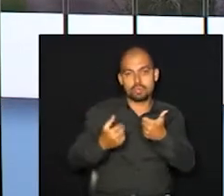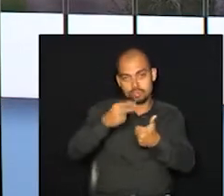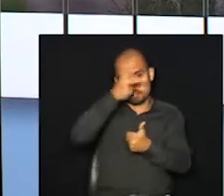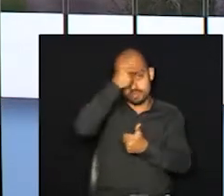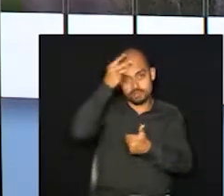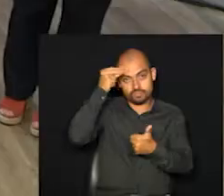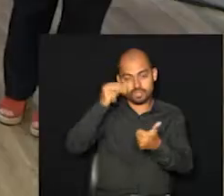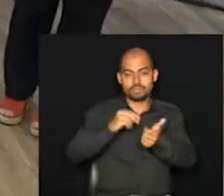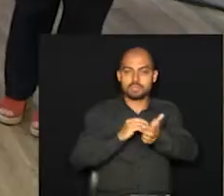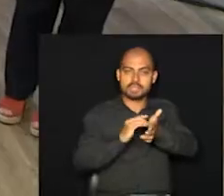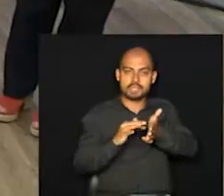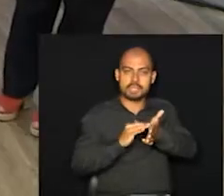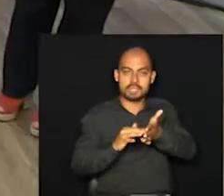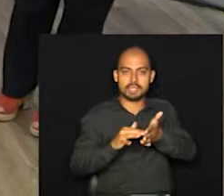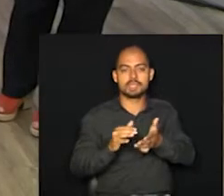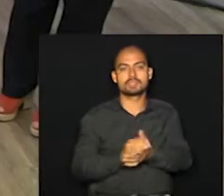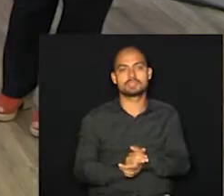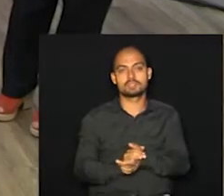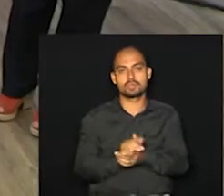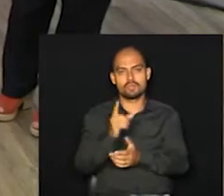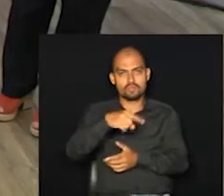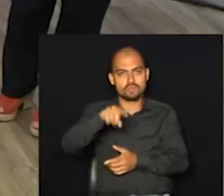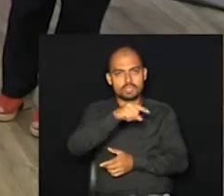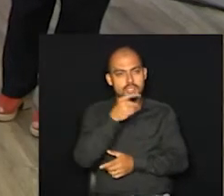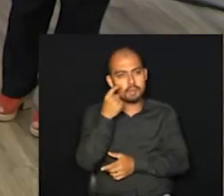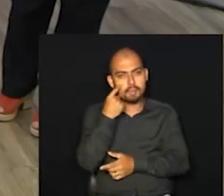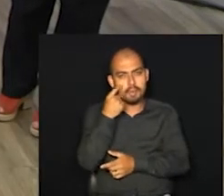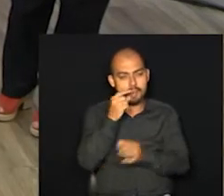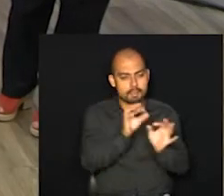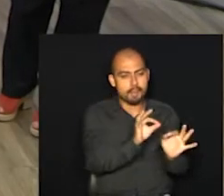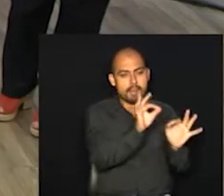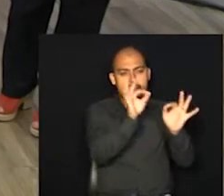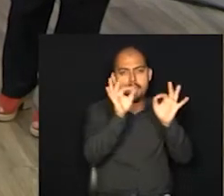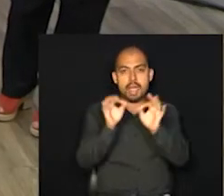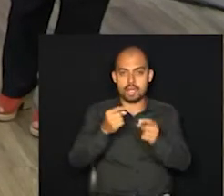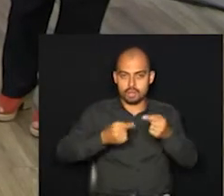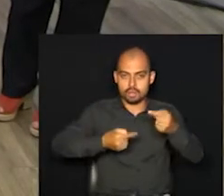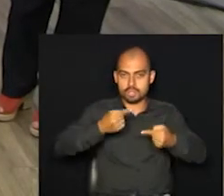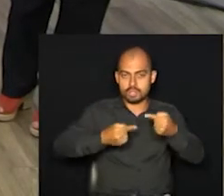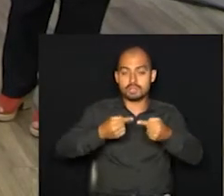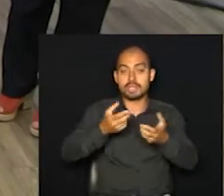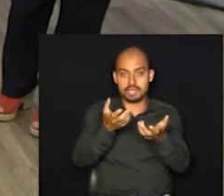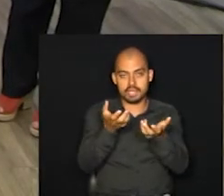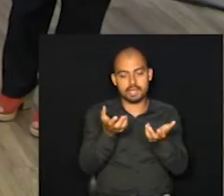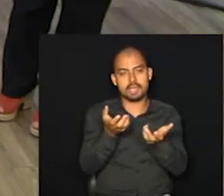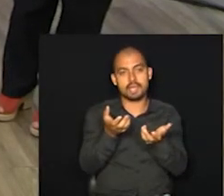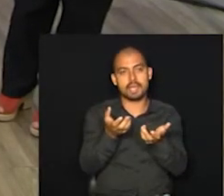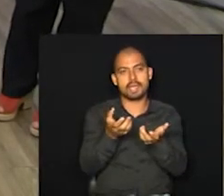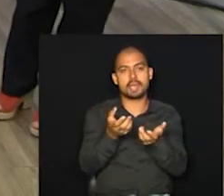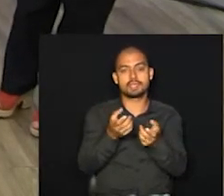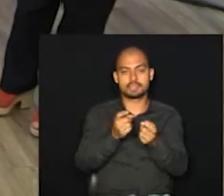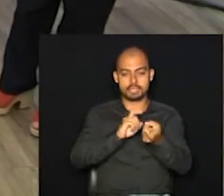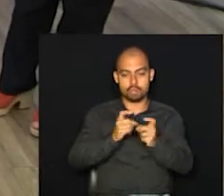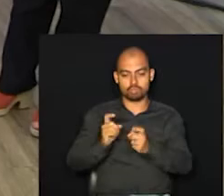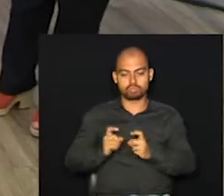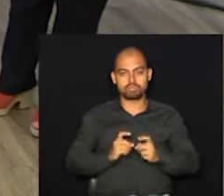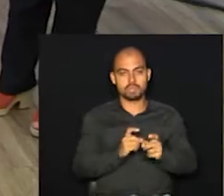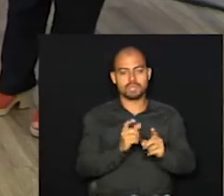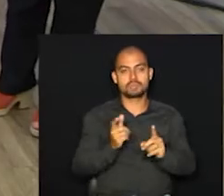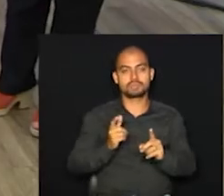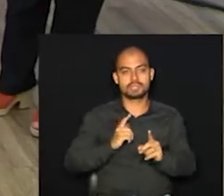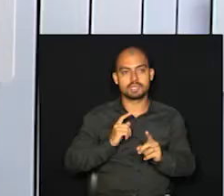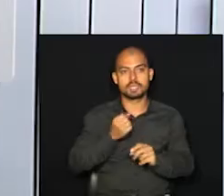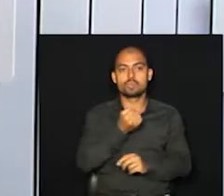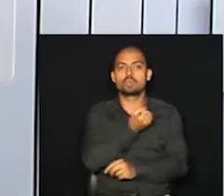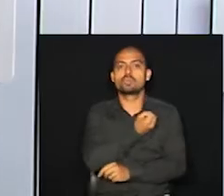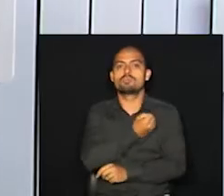próxima gestão. Então, quem quiser rever todas as discussões e votações das reuniões extraordinárias de